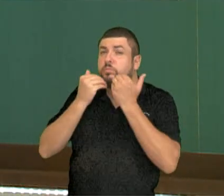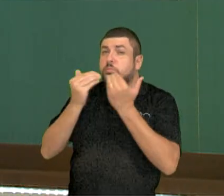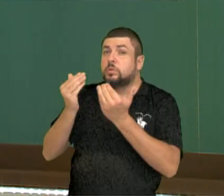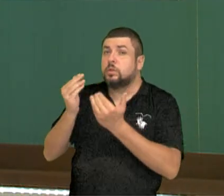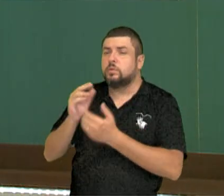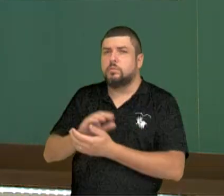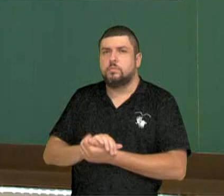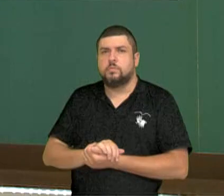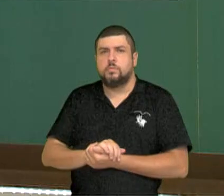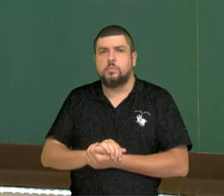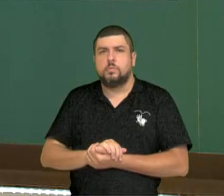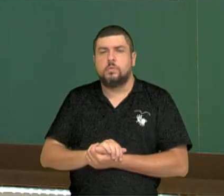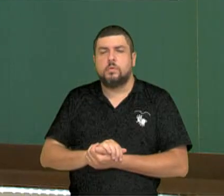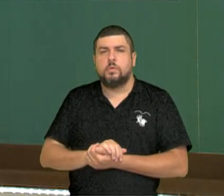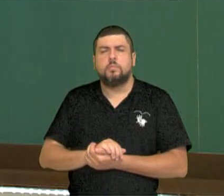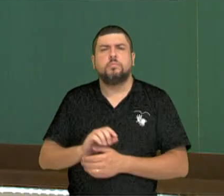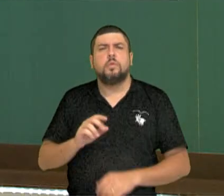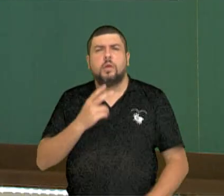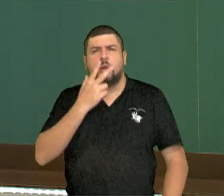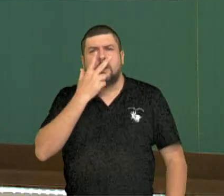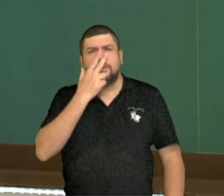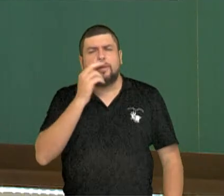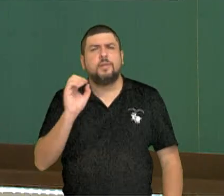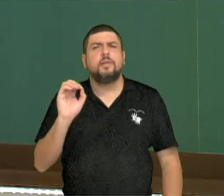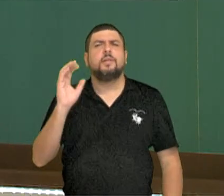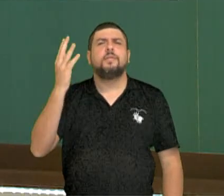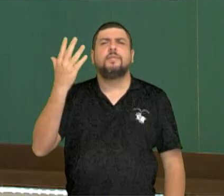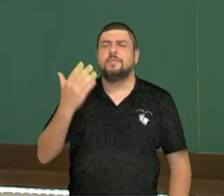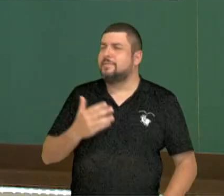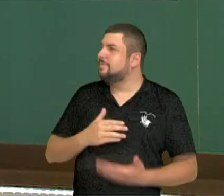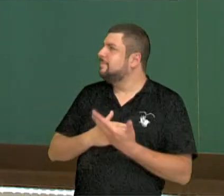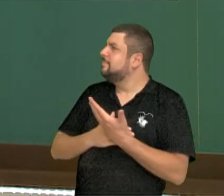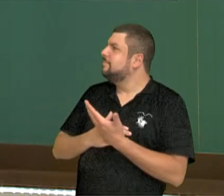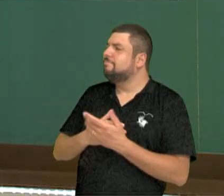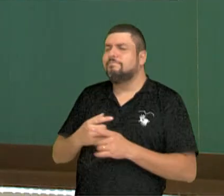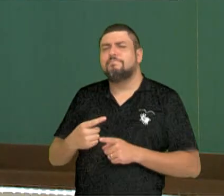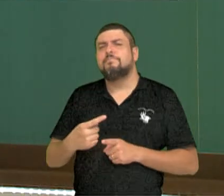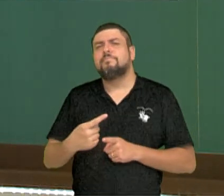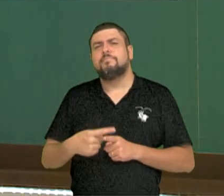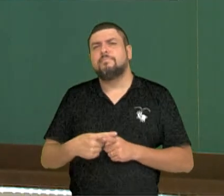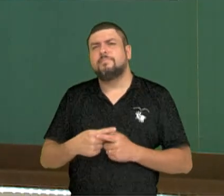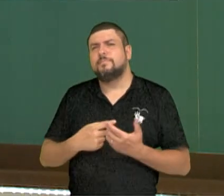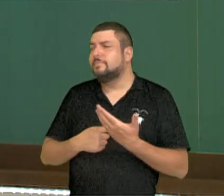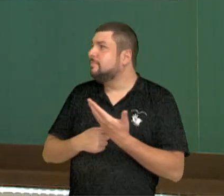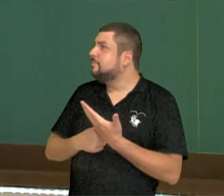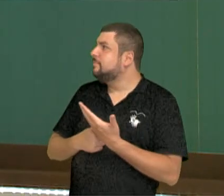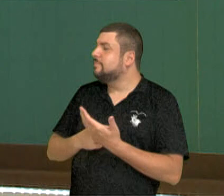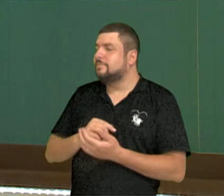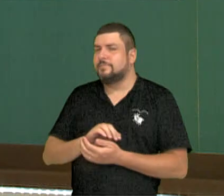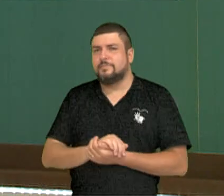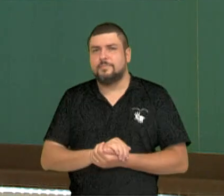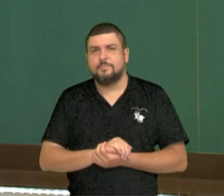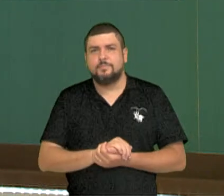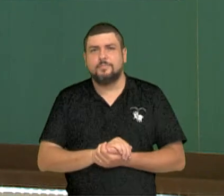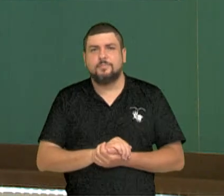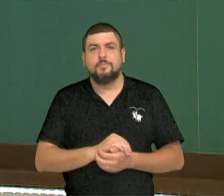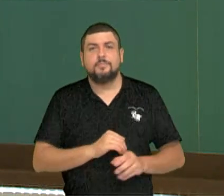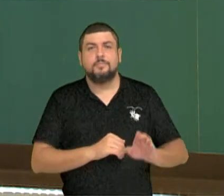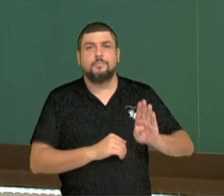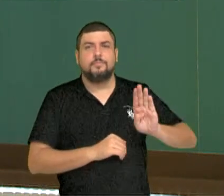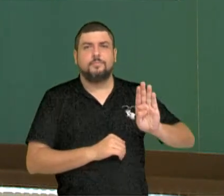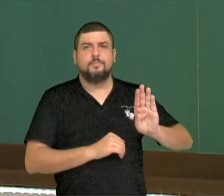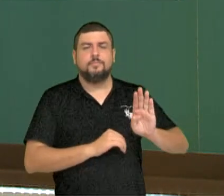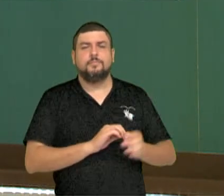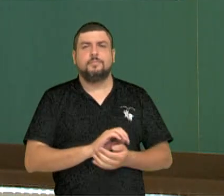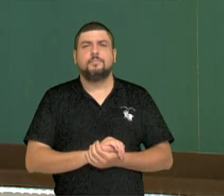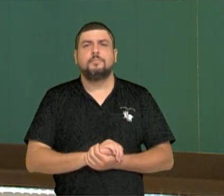passa com o gaturro? O que vocês acham aí que está acontecendo com ele? Por que ele está agindo dessa forma? Letra B. Que expressões